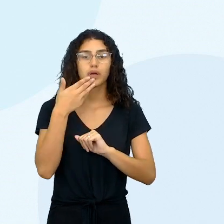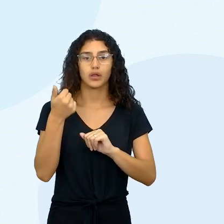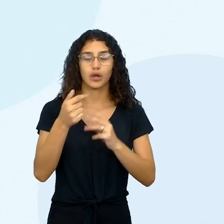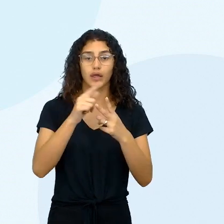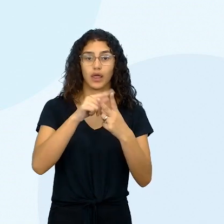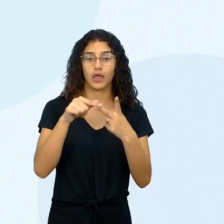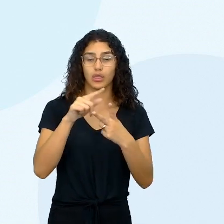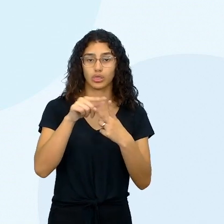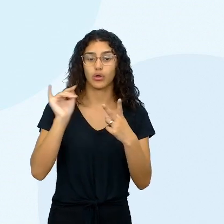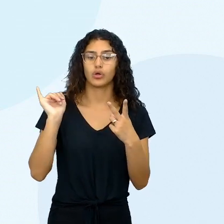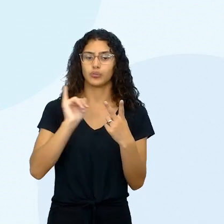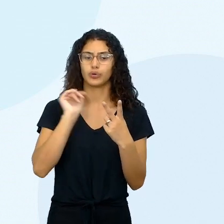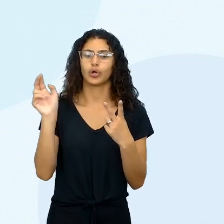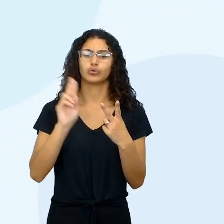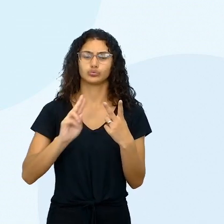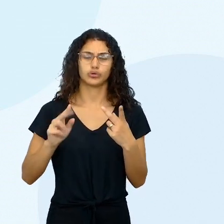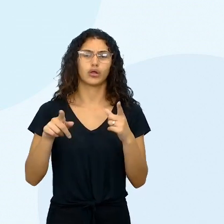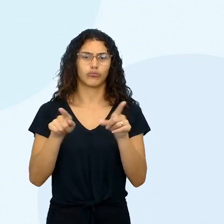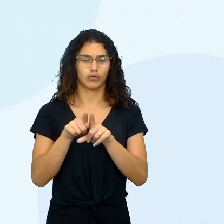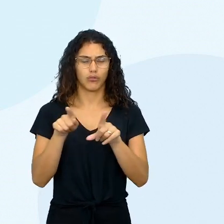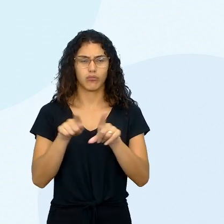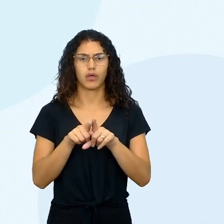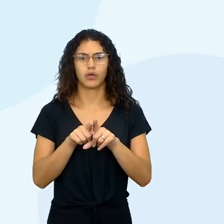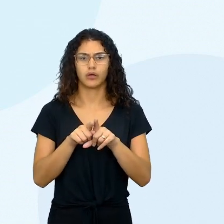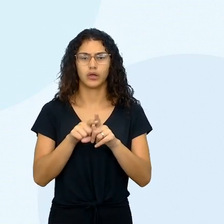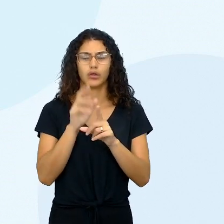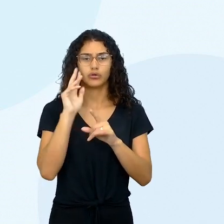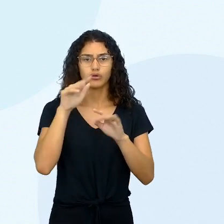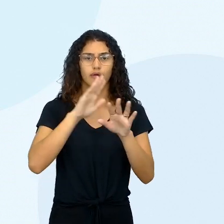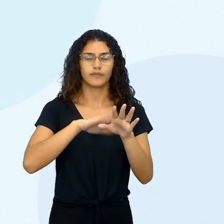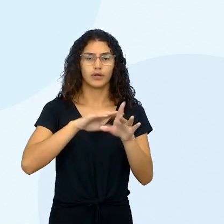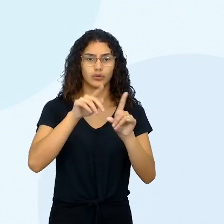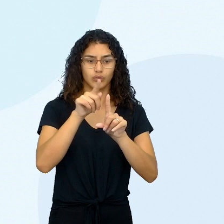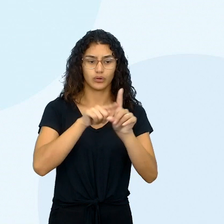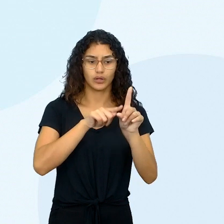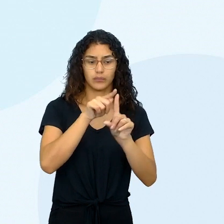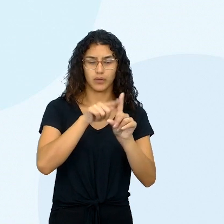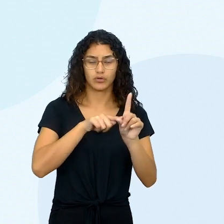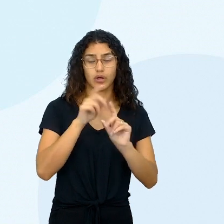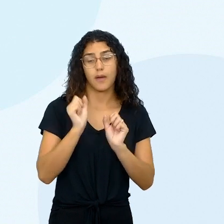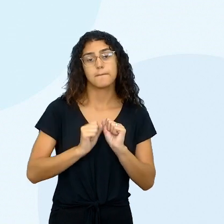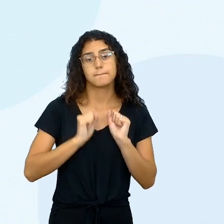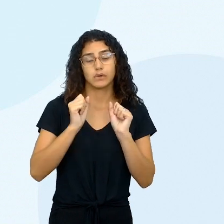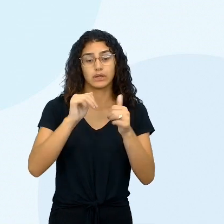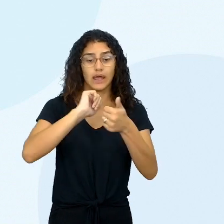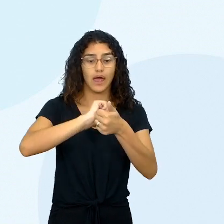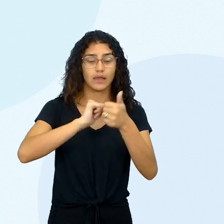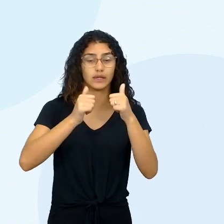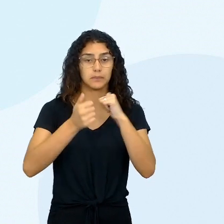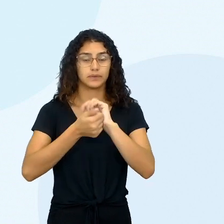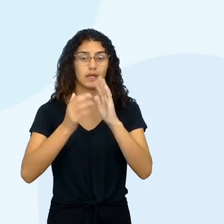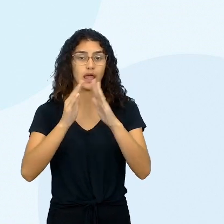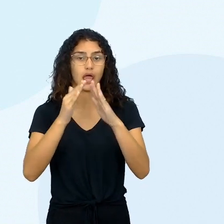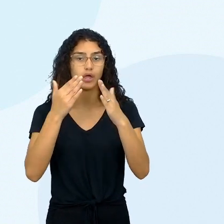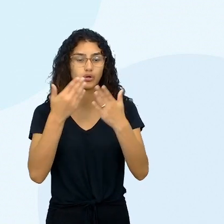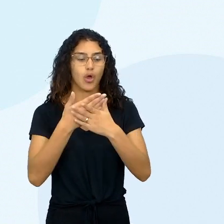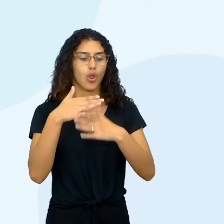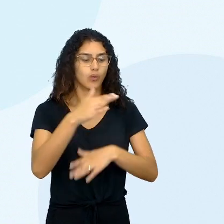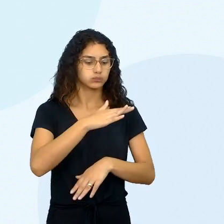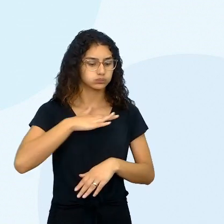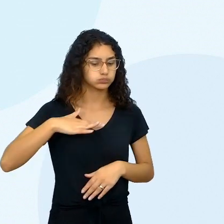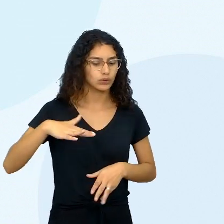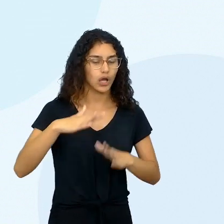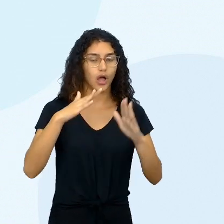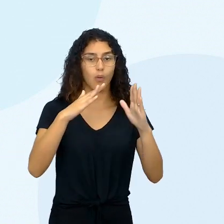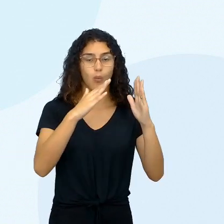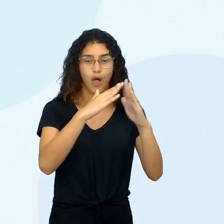termos muito utilizados aí dentro dos jargões da mudança climática, é você adaptar a sua escola, o seu território, a sua